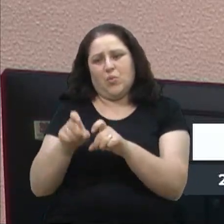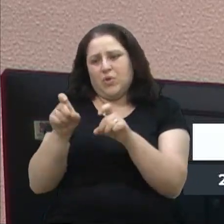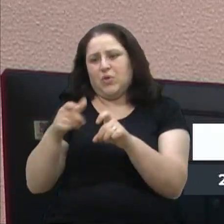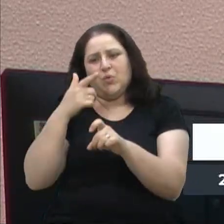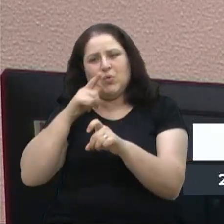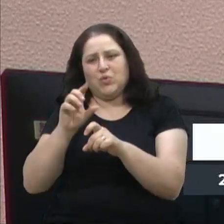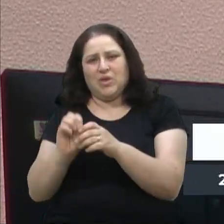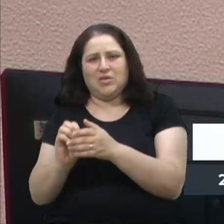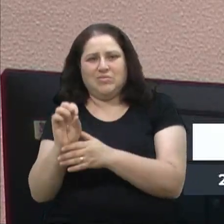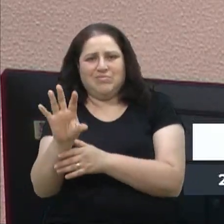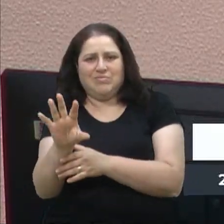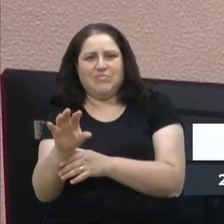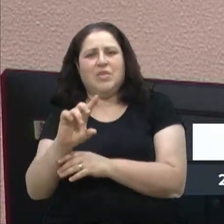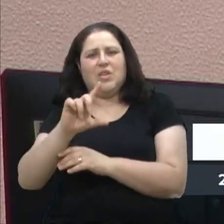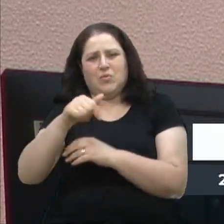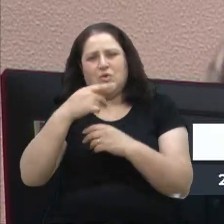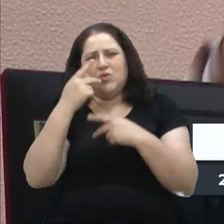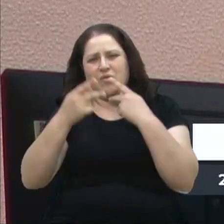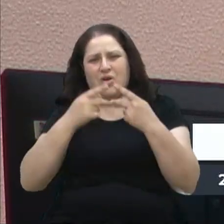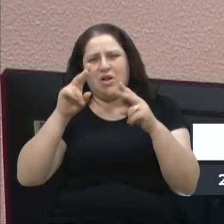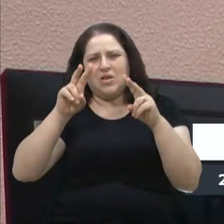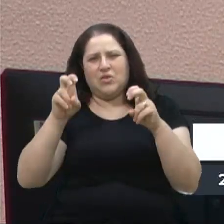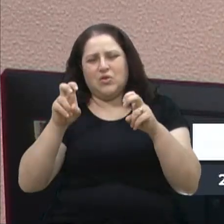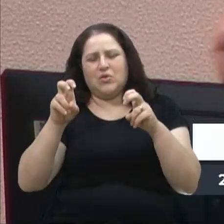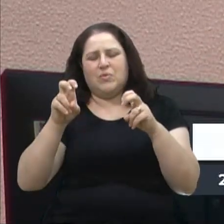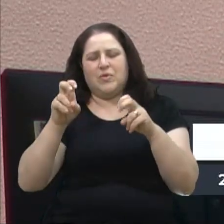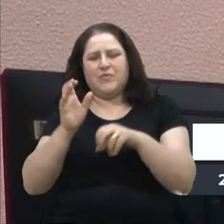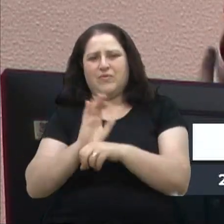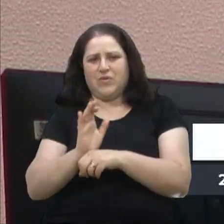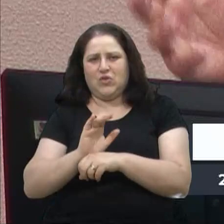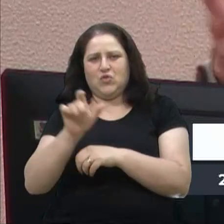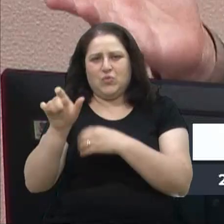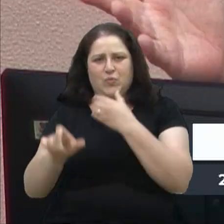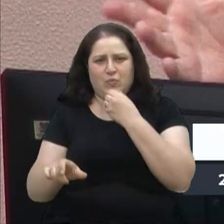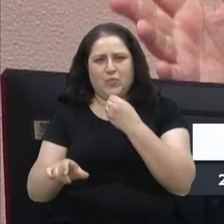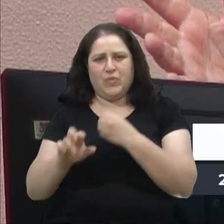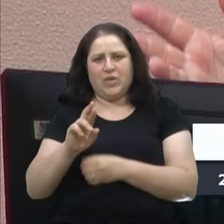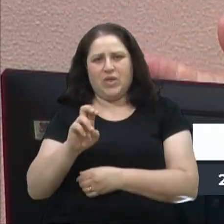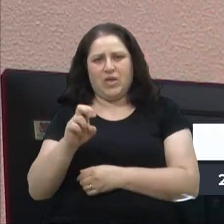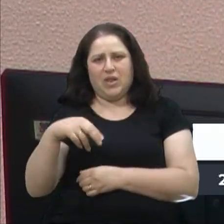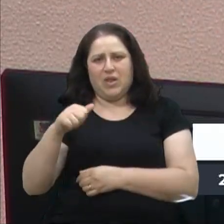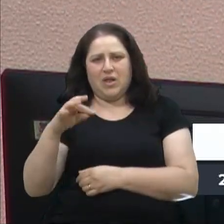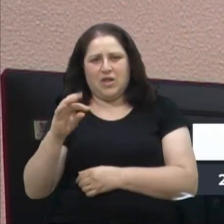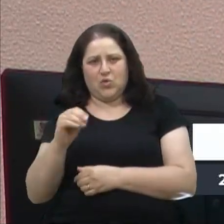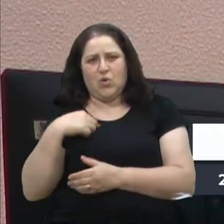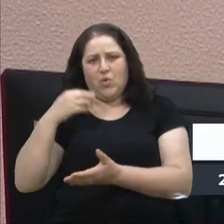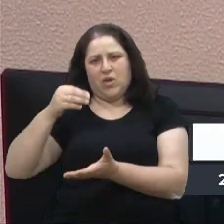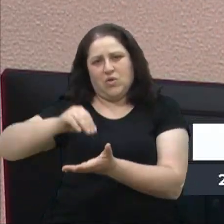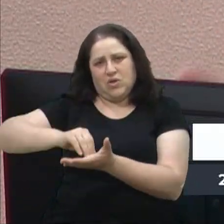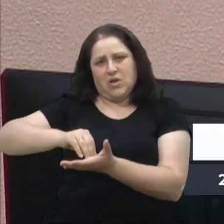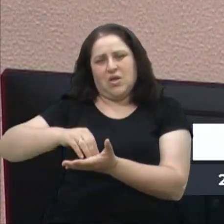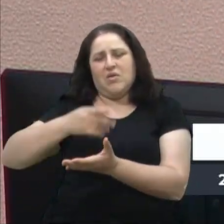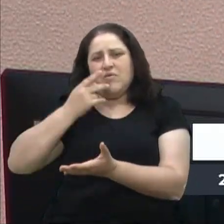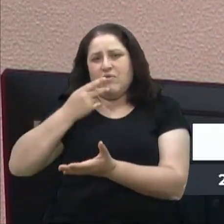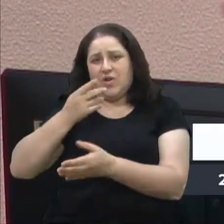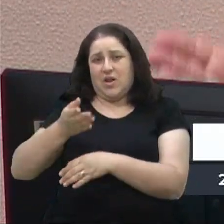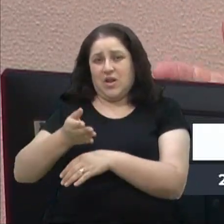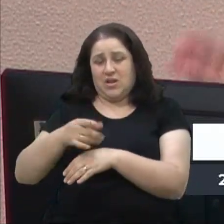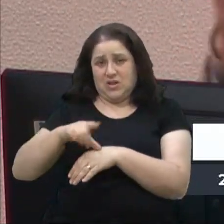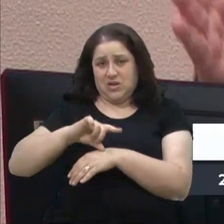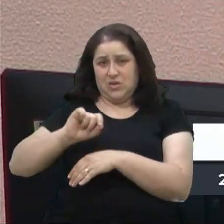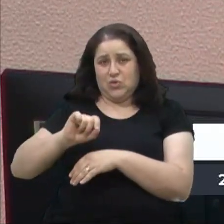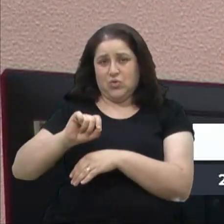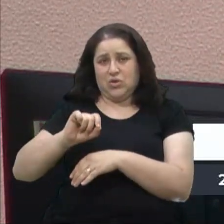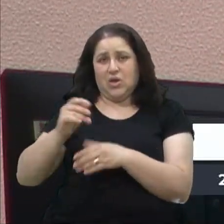depois eu vou falar a respeito desse vídeo, eu acho que o Renato, eu anotei aqui, eu vou falar, mas eu posso até adiantar que nós estamos chegando num